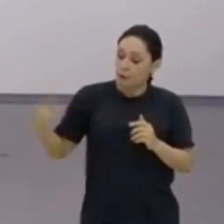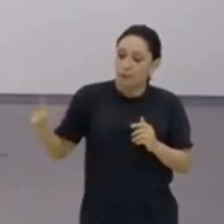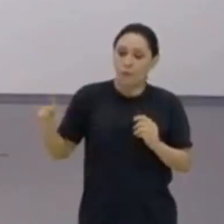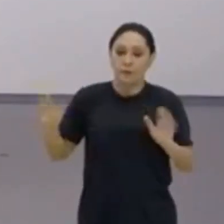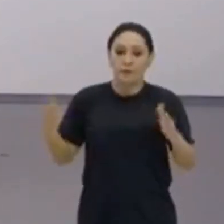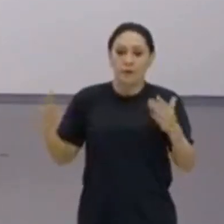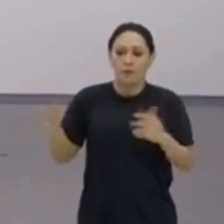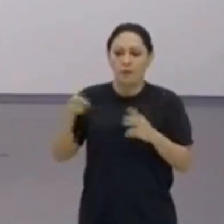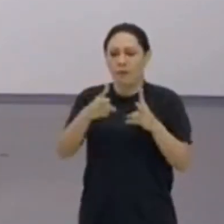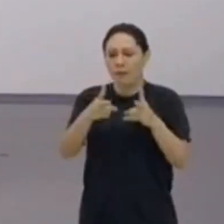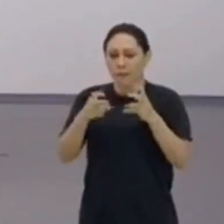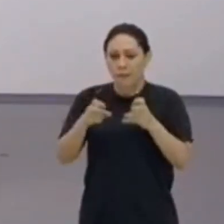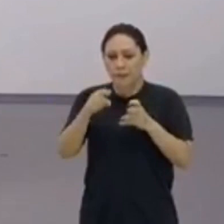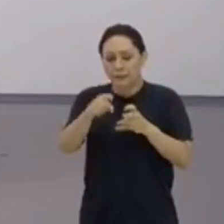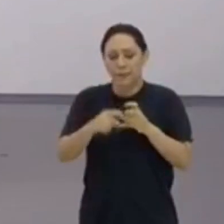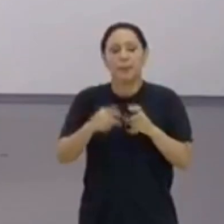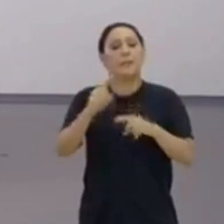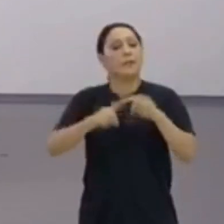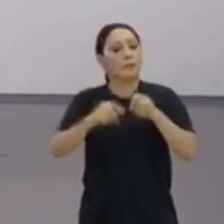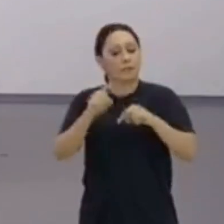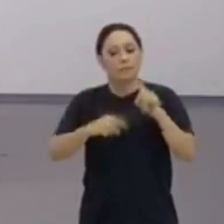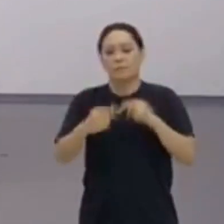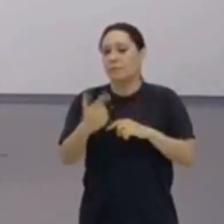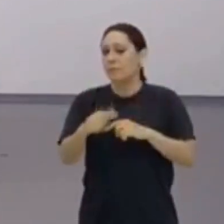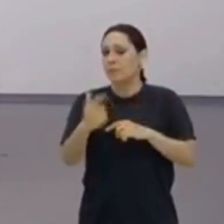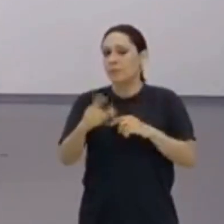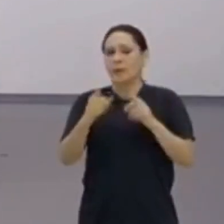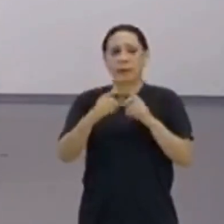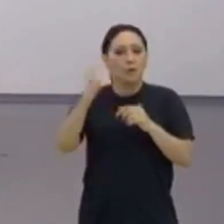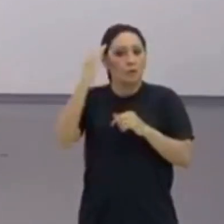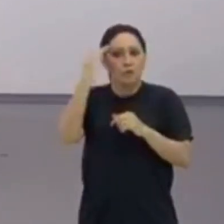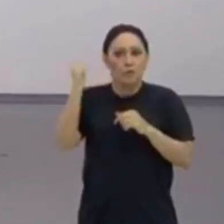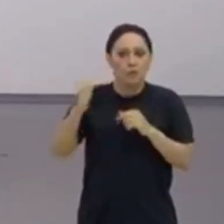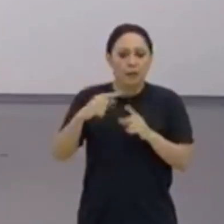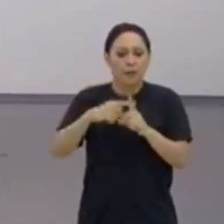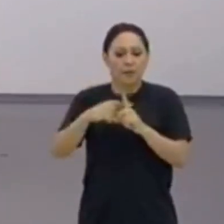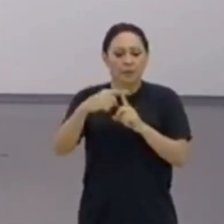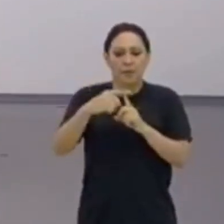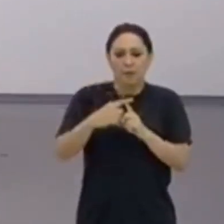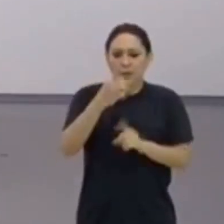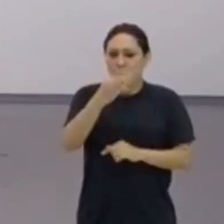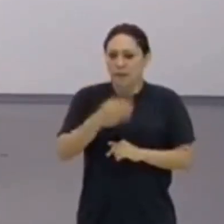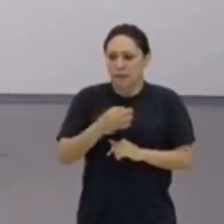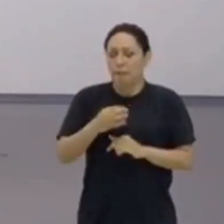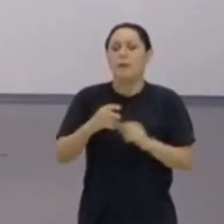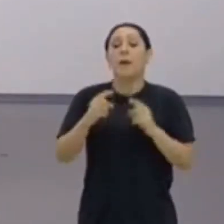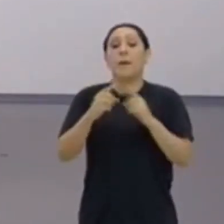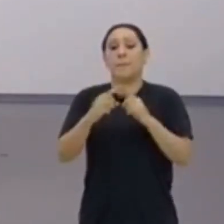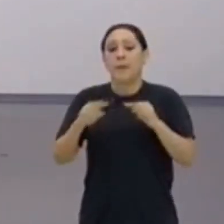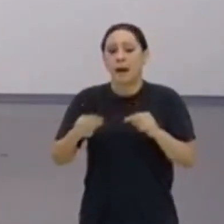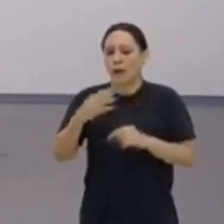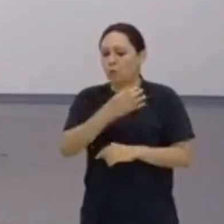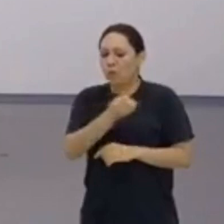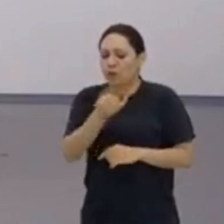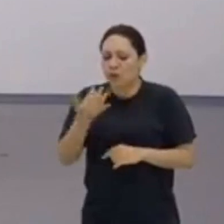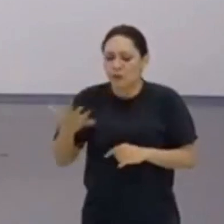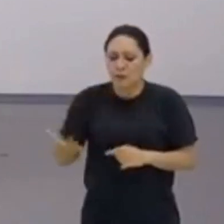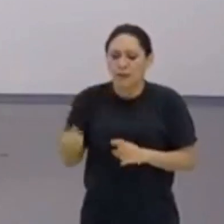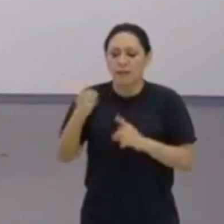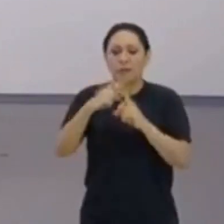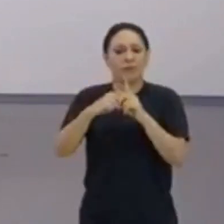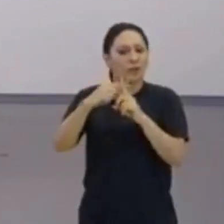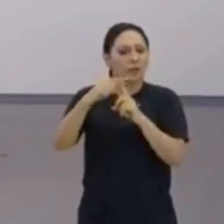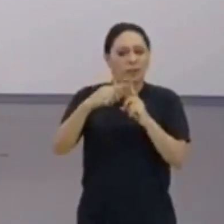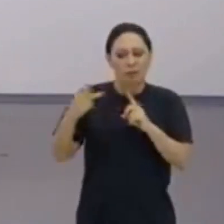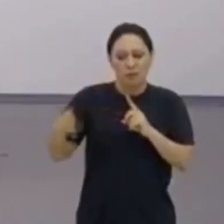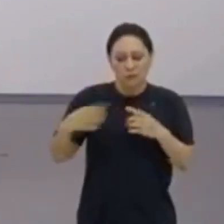apesar dela não ter um instrumento de medida oficial, ela não saber exatamente a temperatura que está no seu corpo, não é isso? A quantidade, né, da temperatura do seu